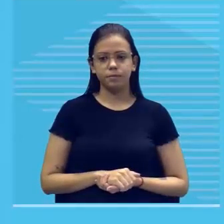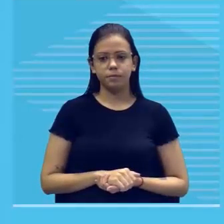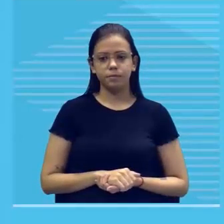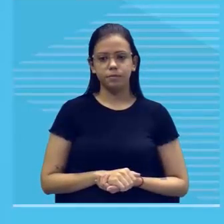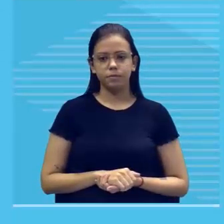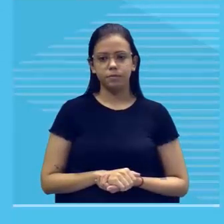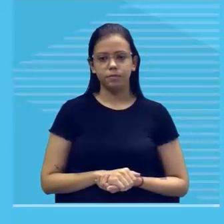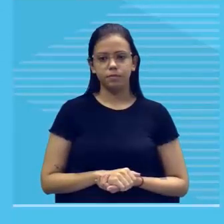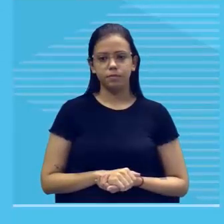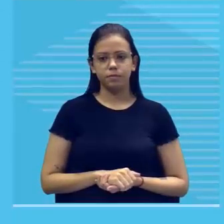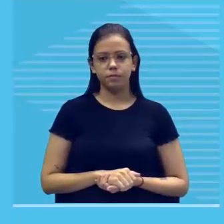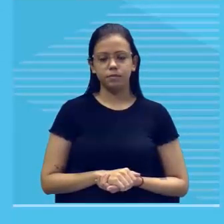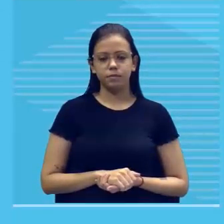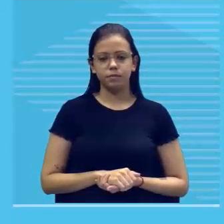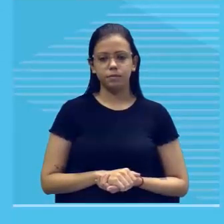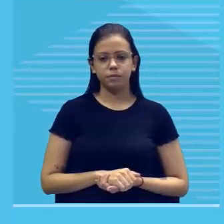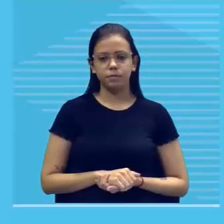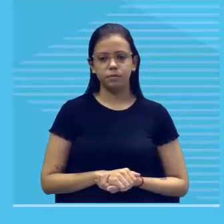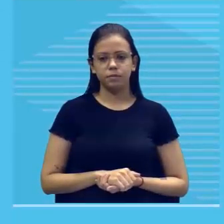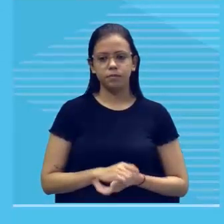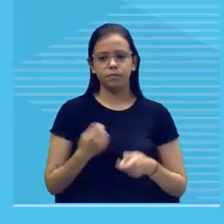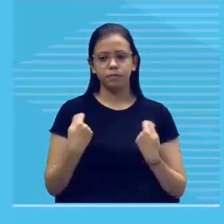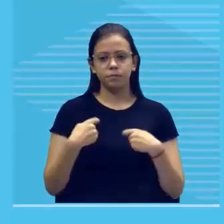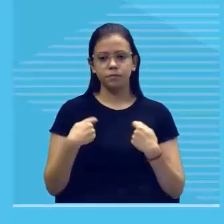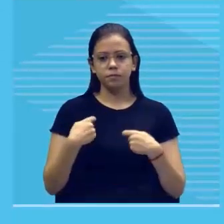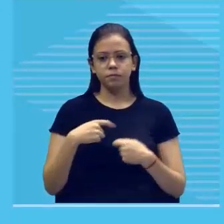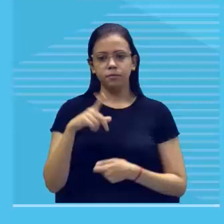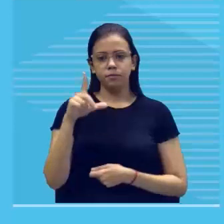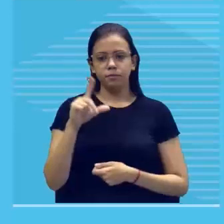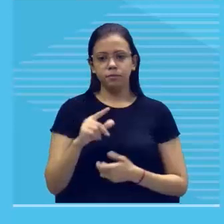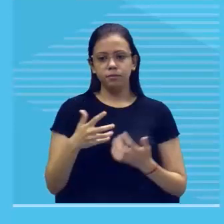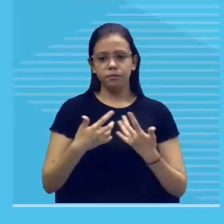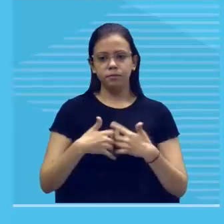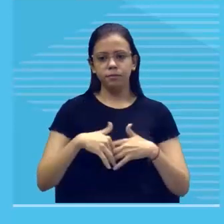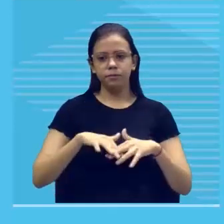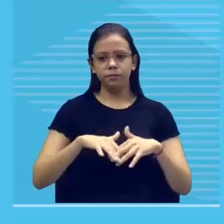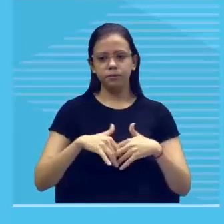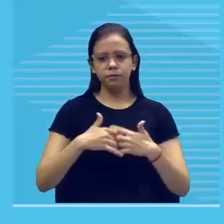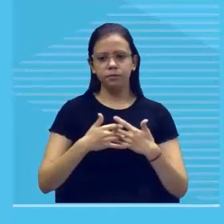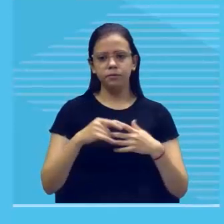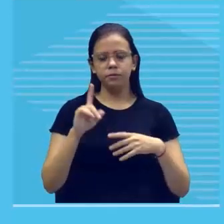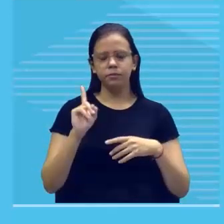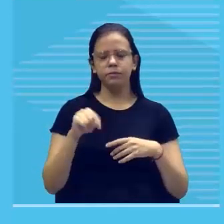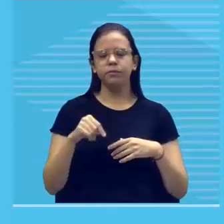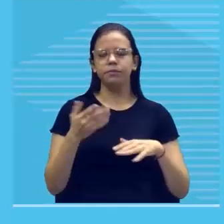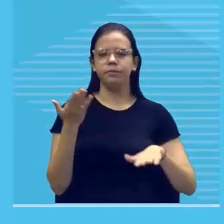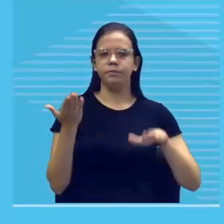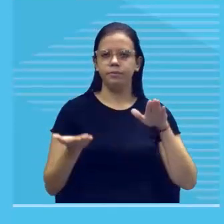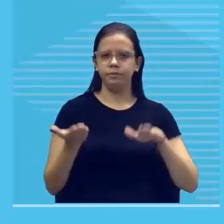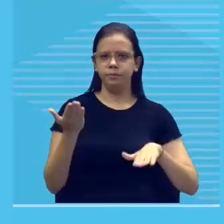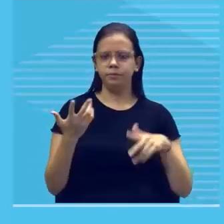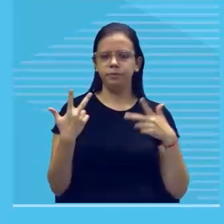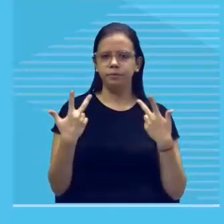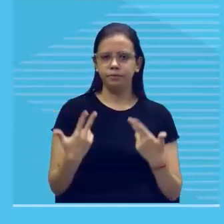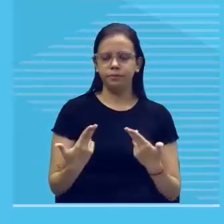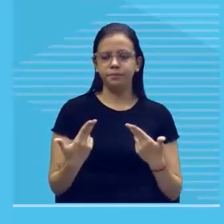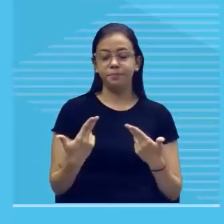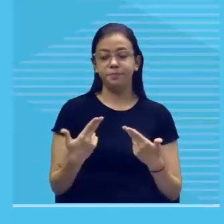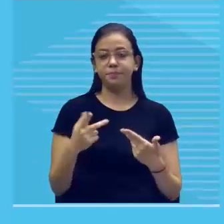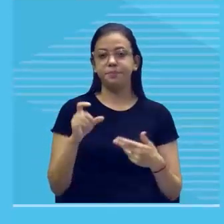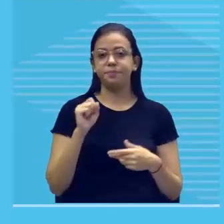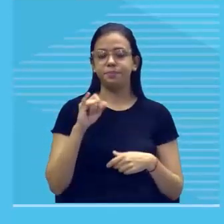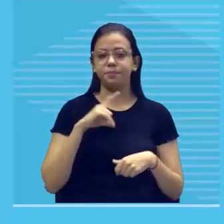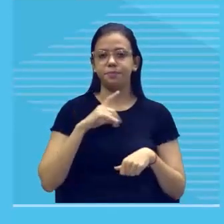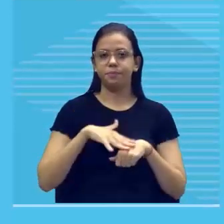de menos máquinas né é inversamente proporcional tenho mais tempo para